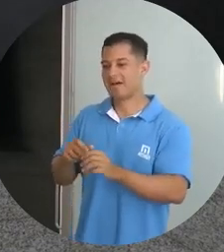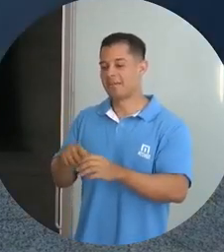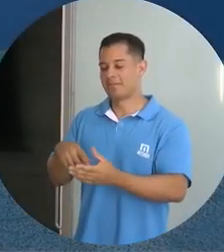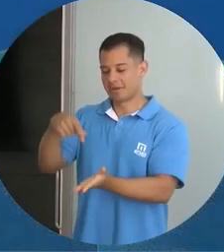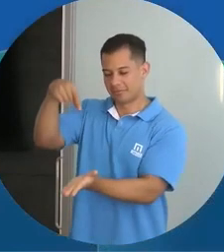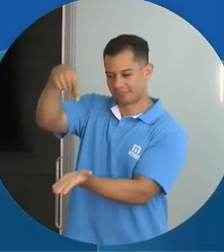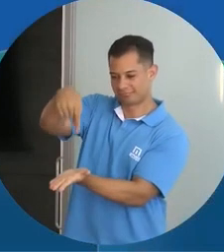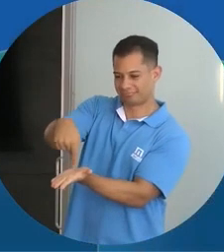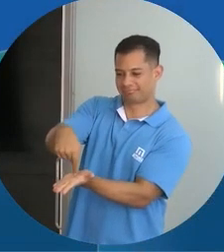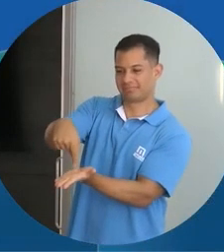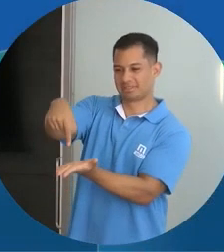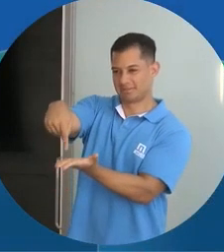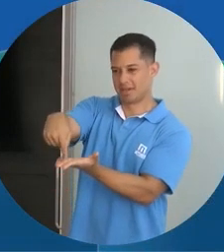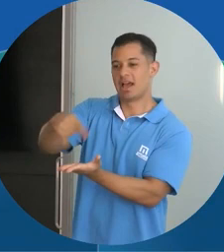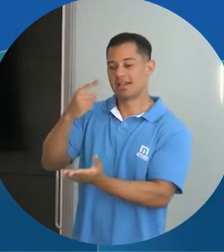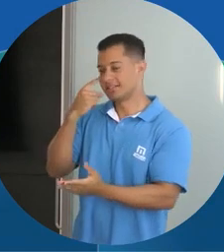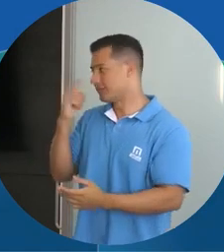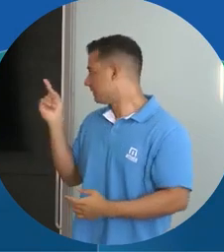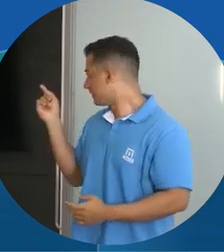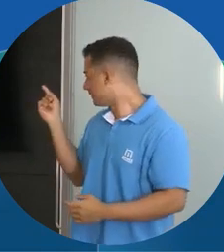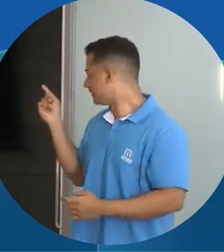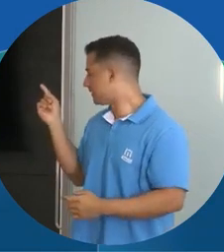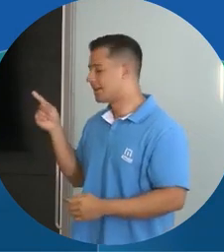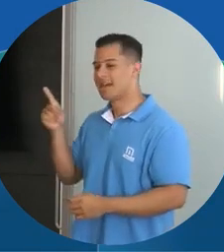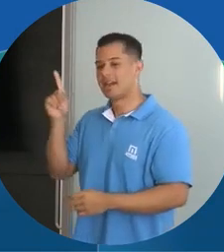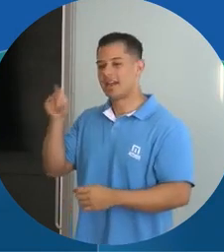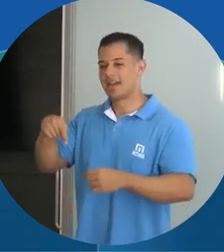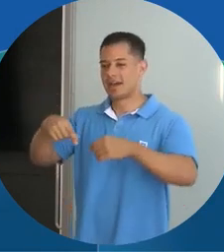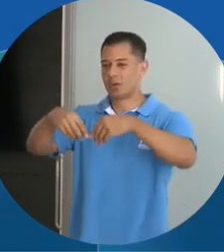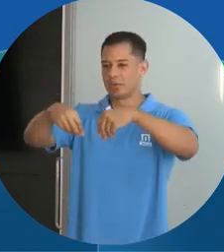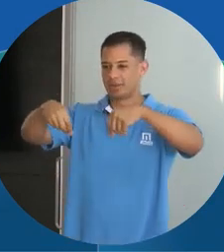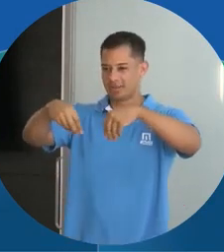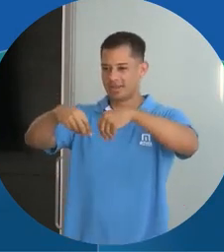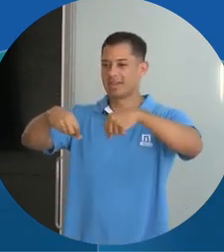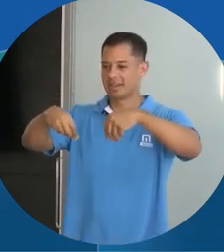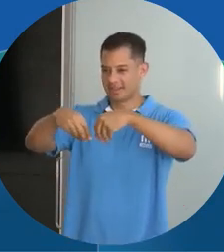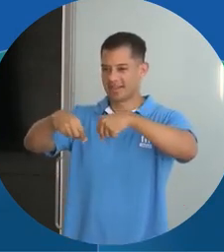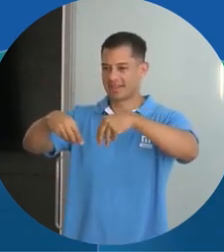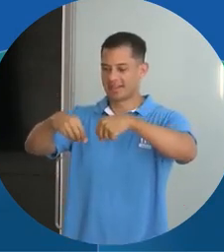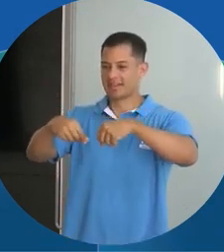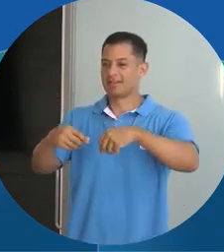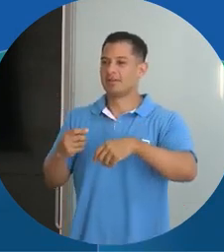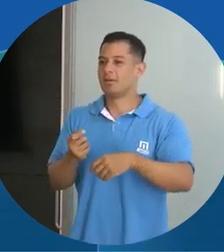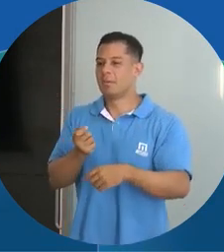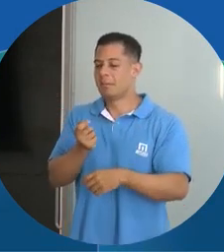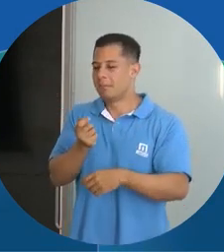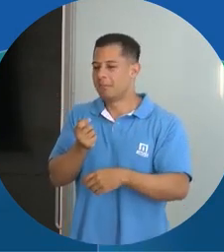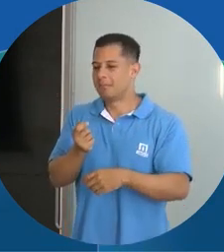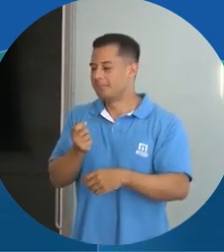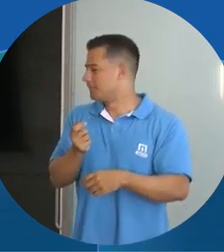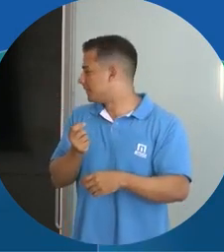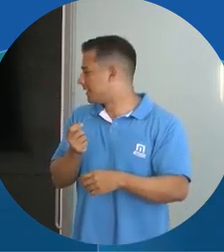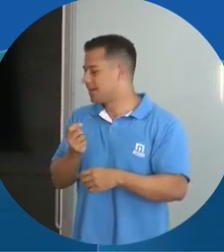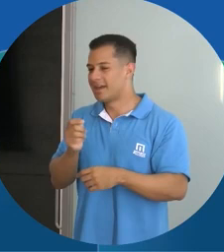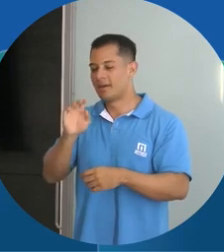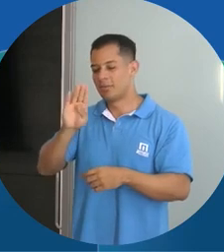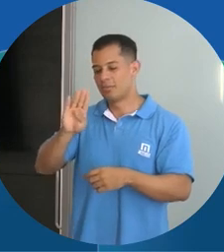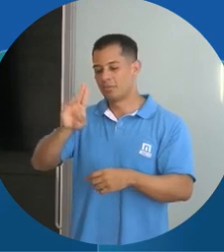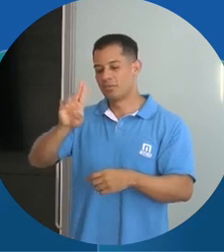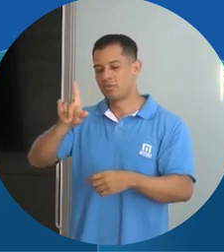em que a gente começa a observar, é um terreno de pouca compacidade, então os bulbos que se